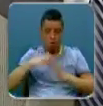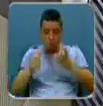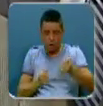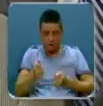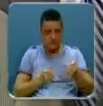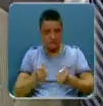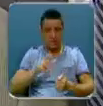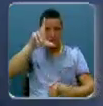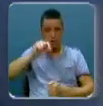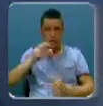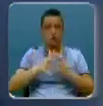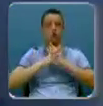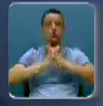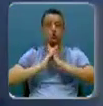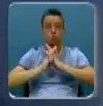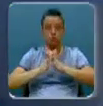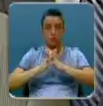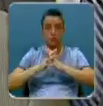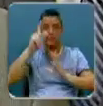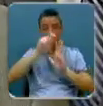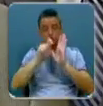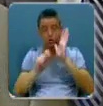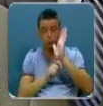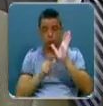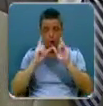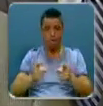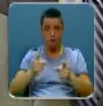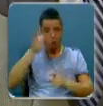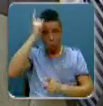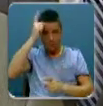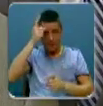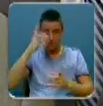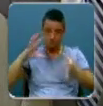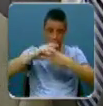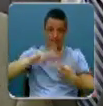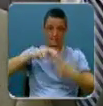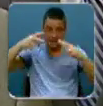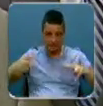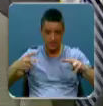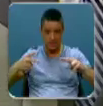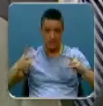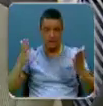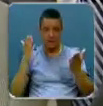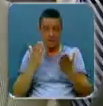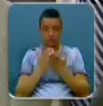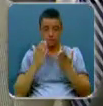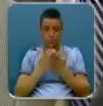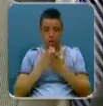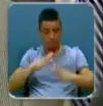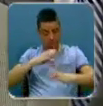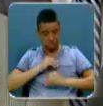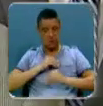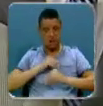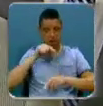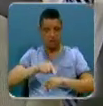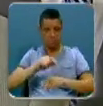organização, em termos de estrutura e em termos de estatuto. Os bombeiros municipais têm uma escolaridade para serem admitidos na carreira,